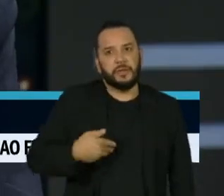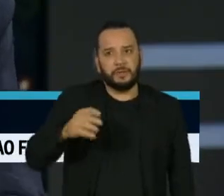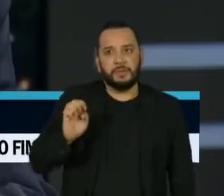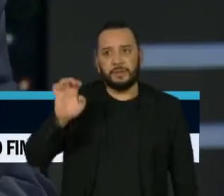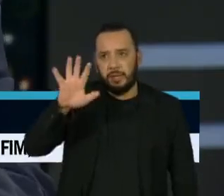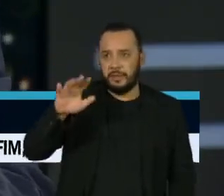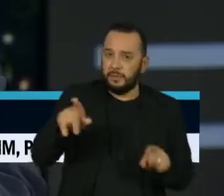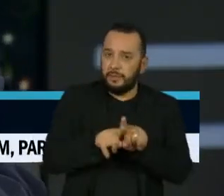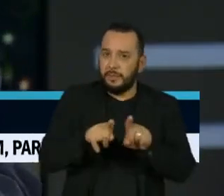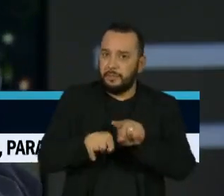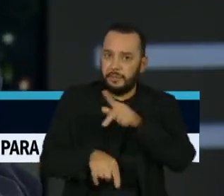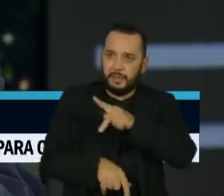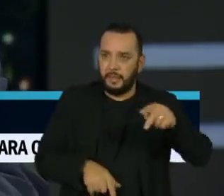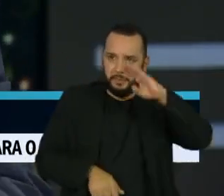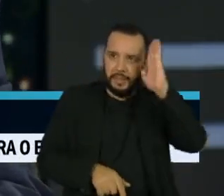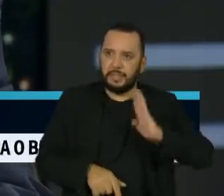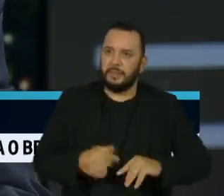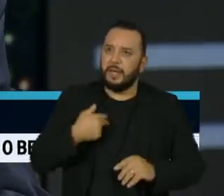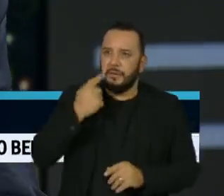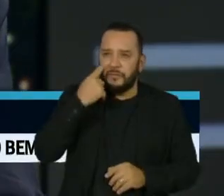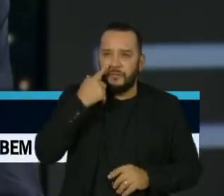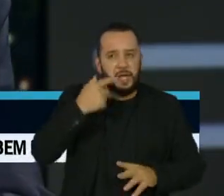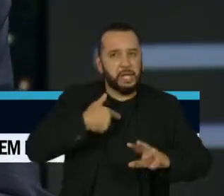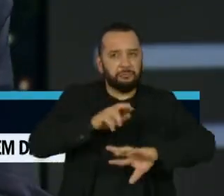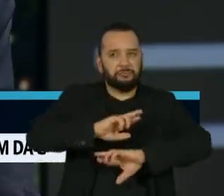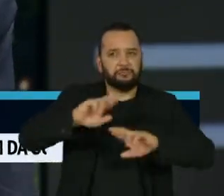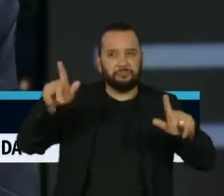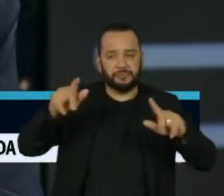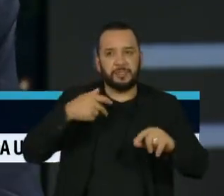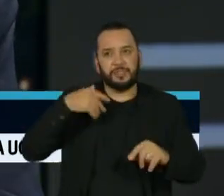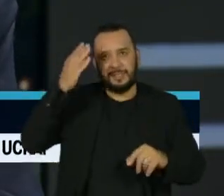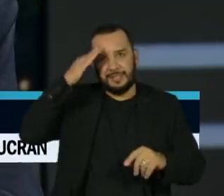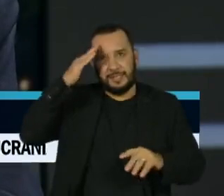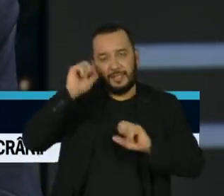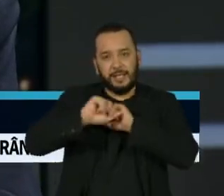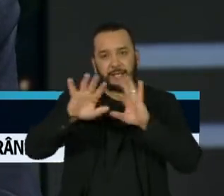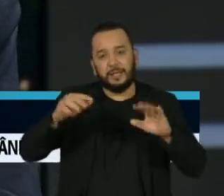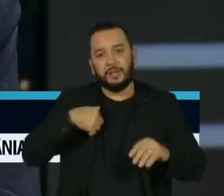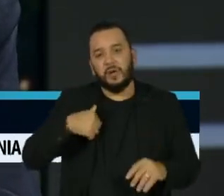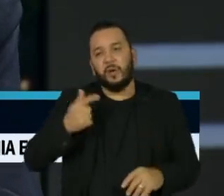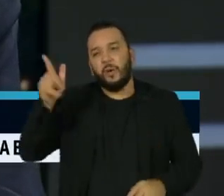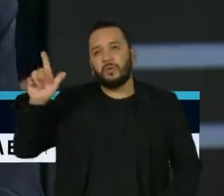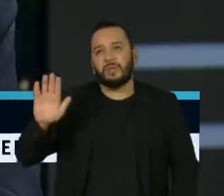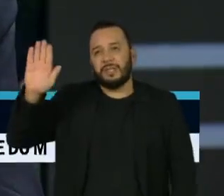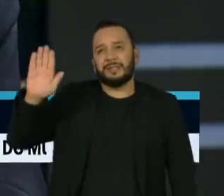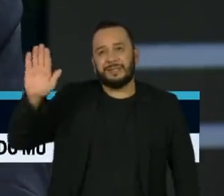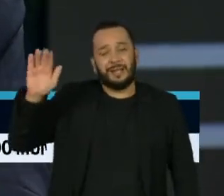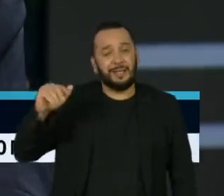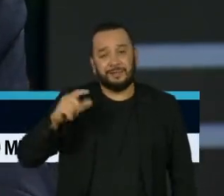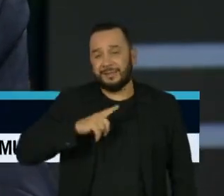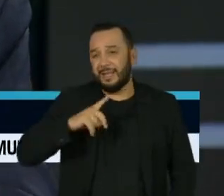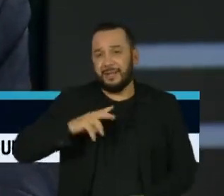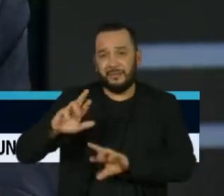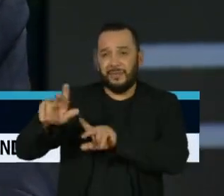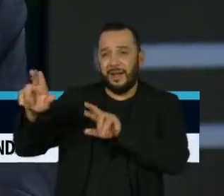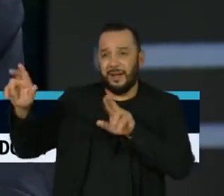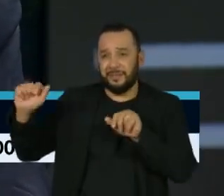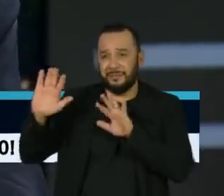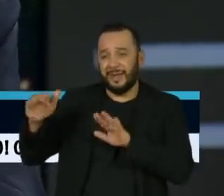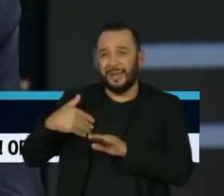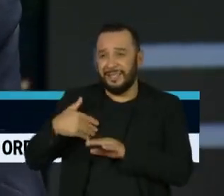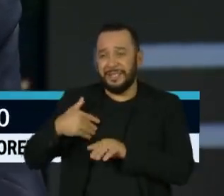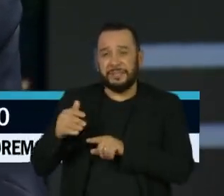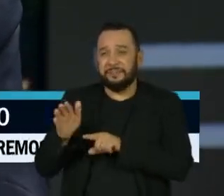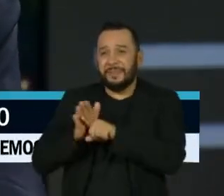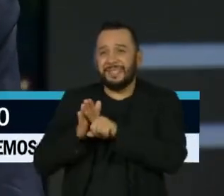presidência da república eu acho que aí o cenário vai ficar um pouco mais claro a terceira via são muitos candidatos a boca Palmeiras nas